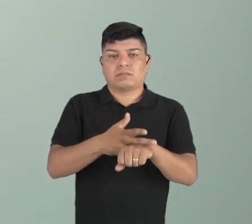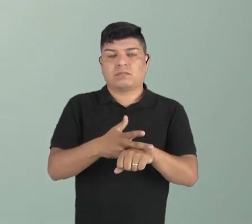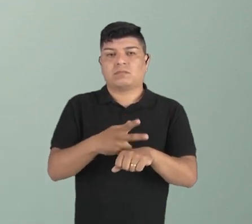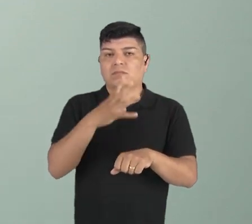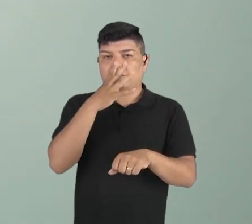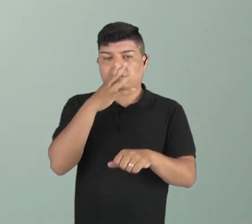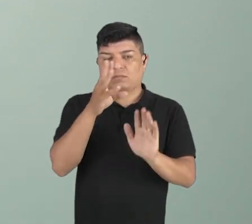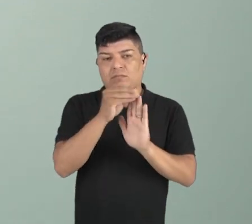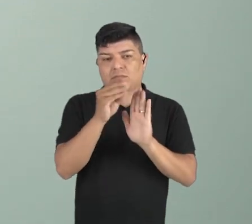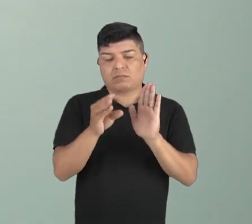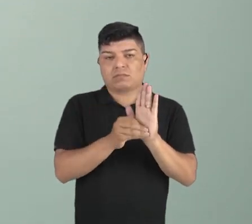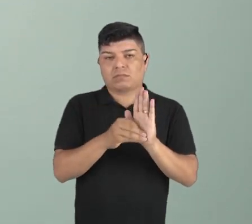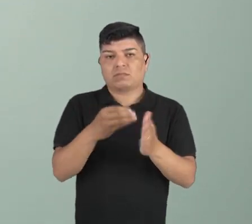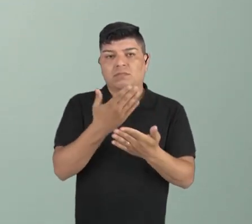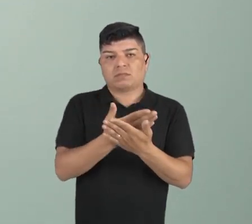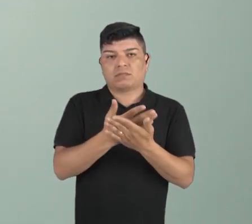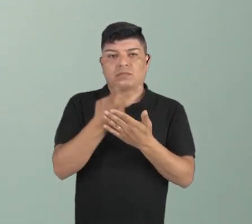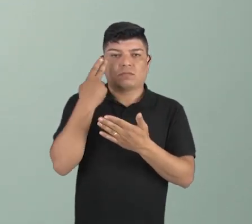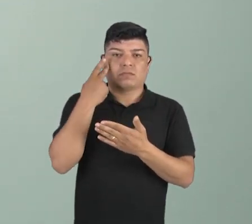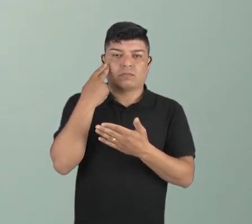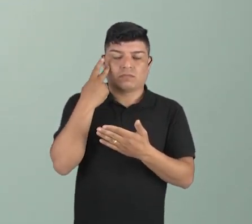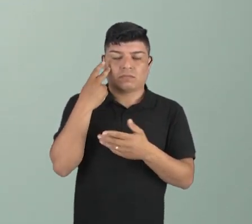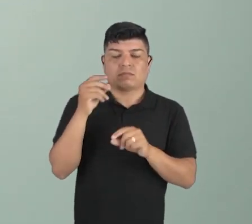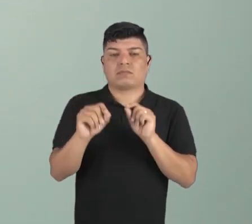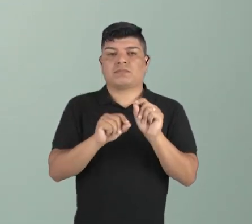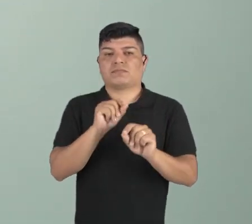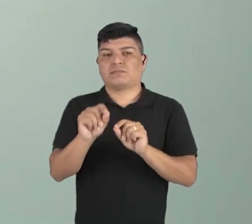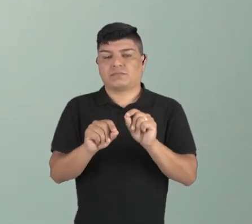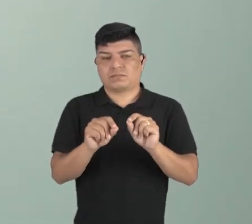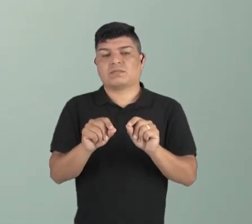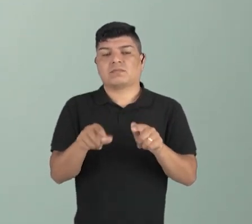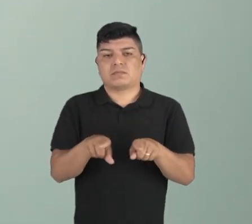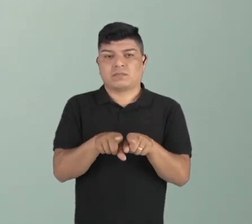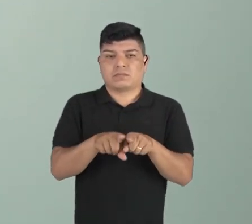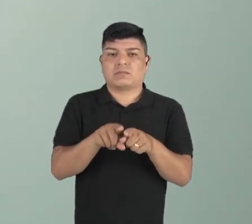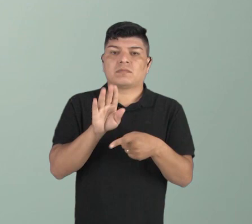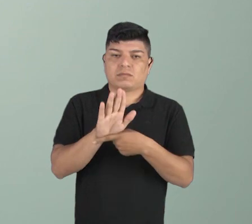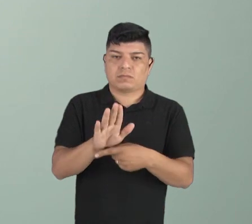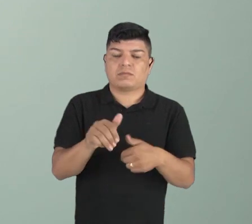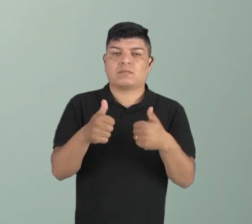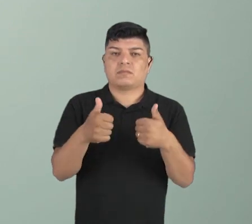você assistir o conteúdo da sua aula comum, né? Da aula regular também, porque